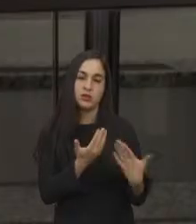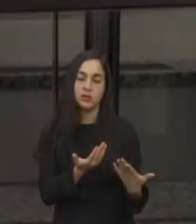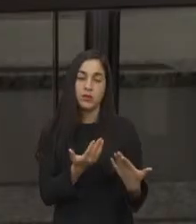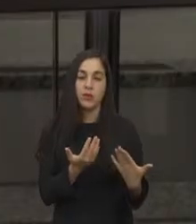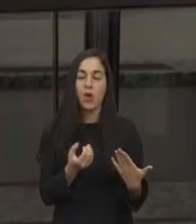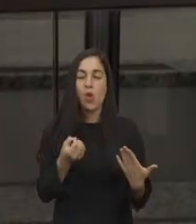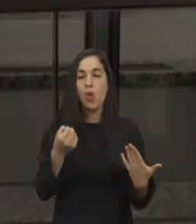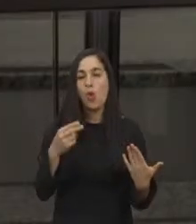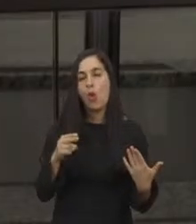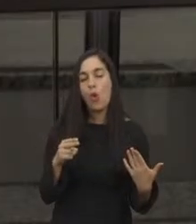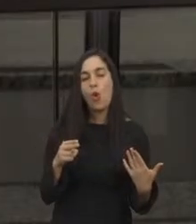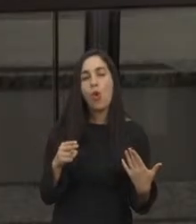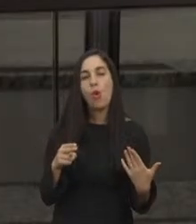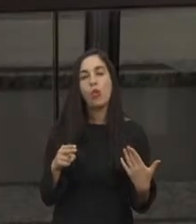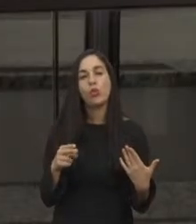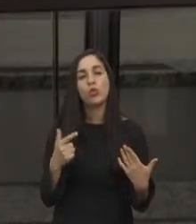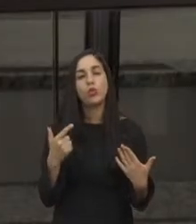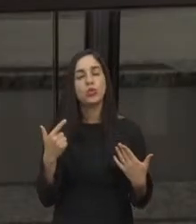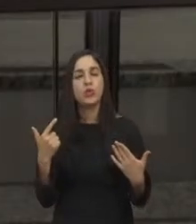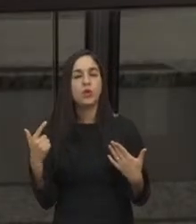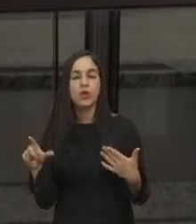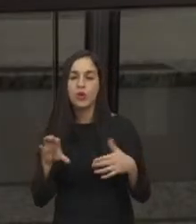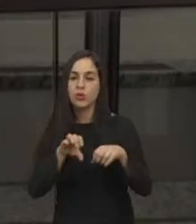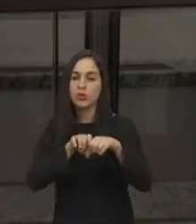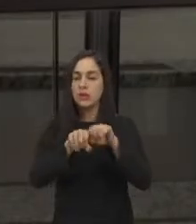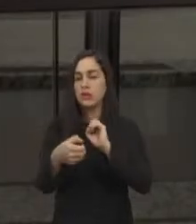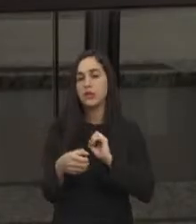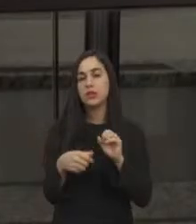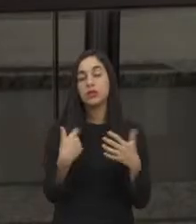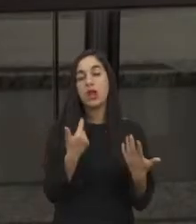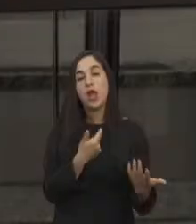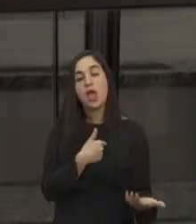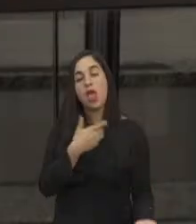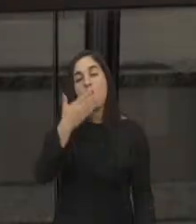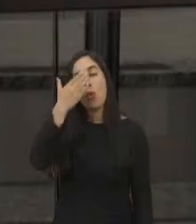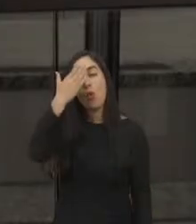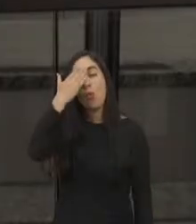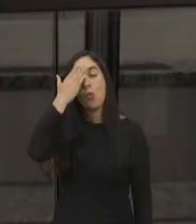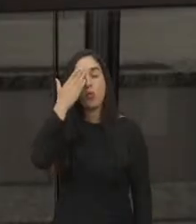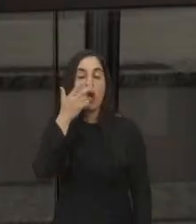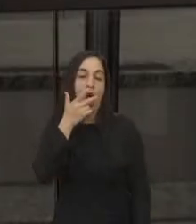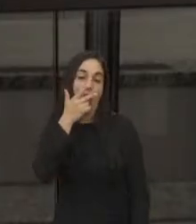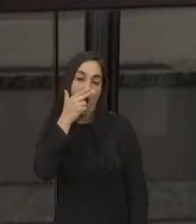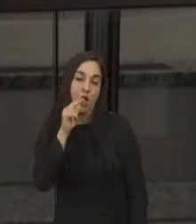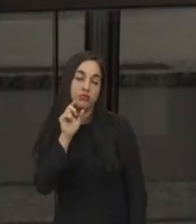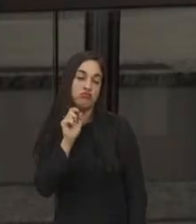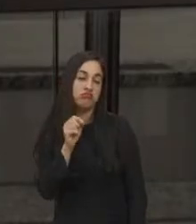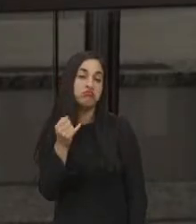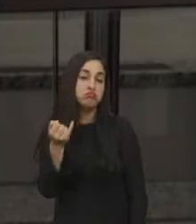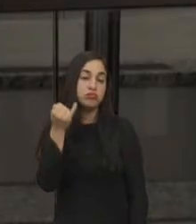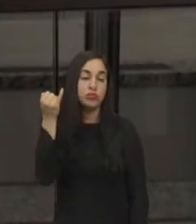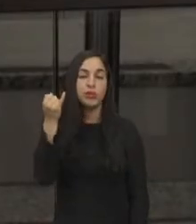ou algum outro tipo de licenciatura. Eu acho que talvez fosse interessante também,